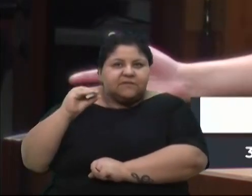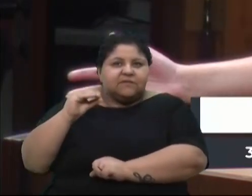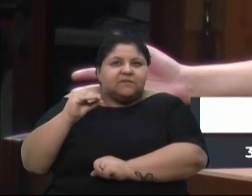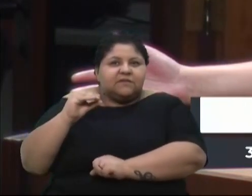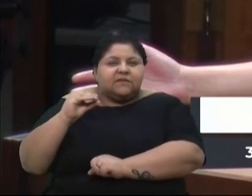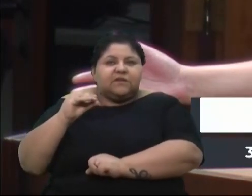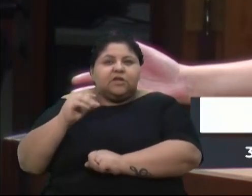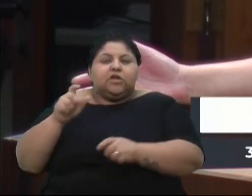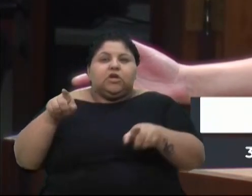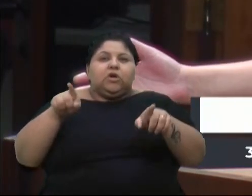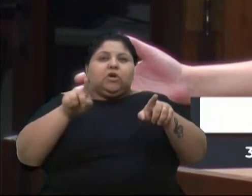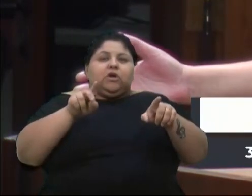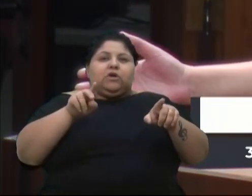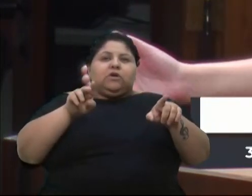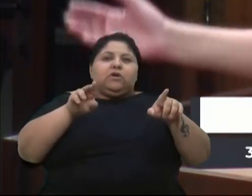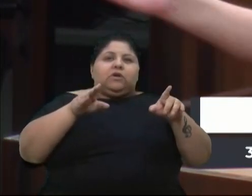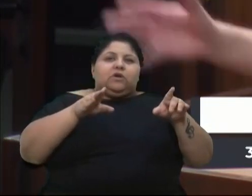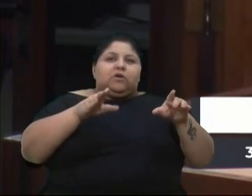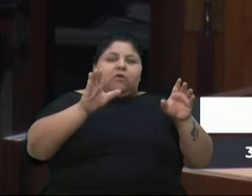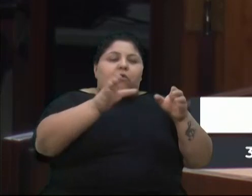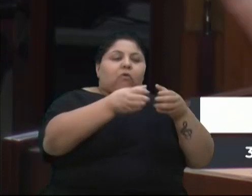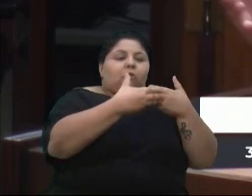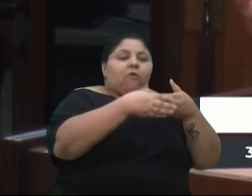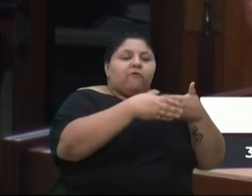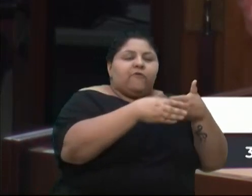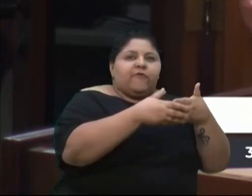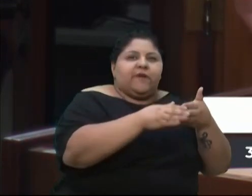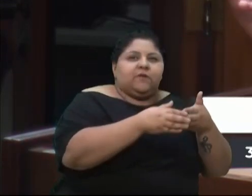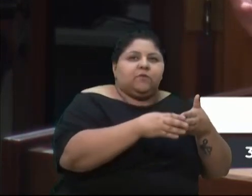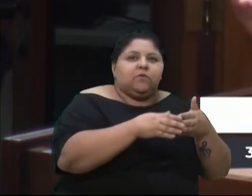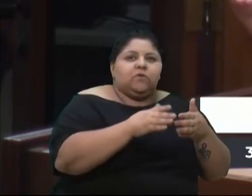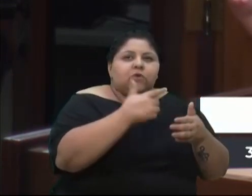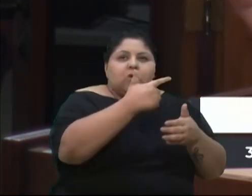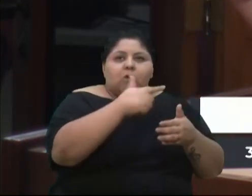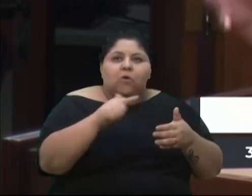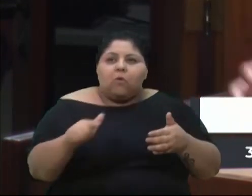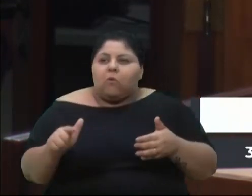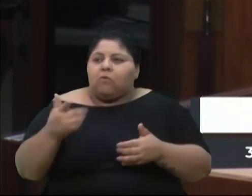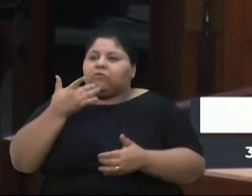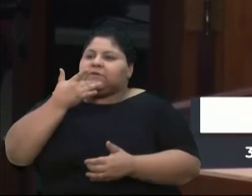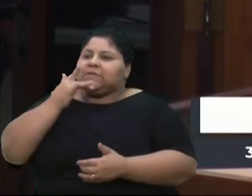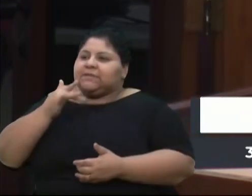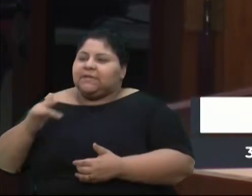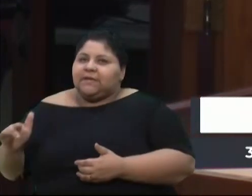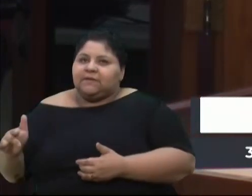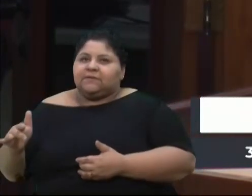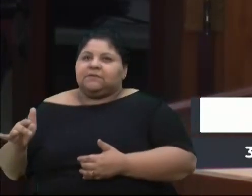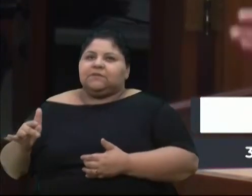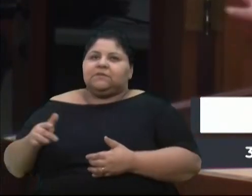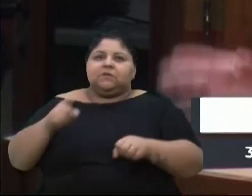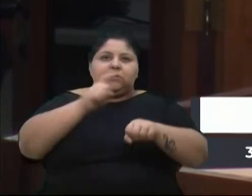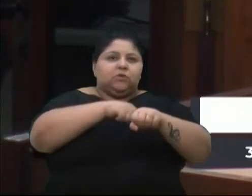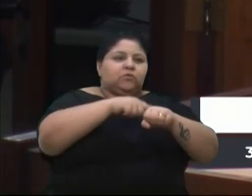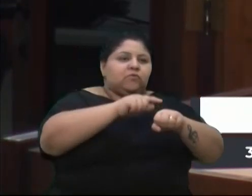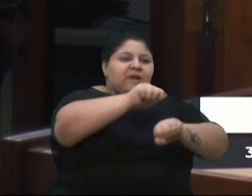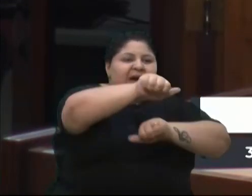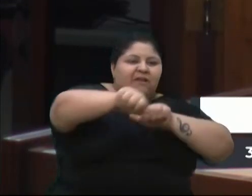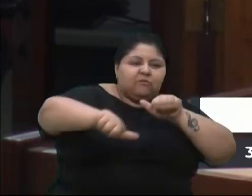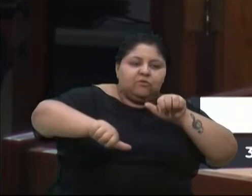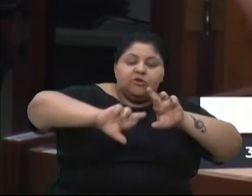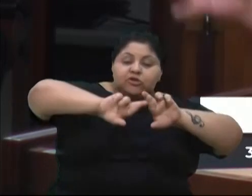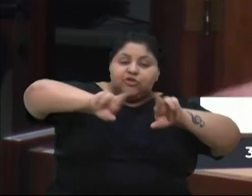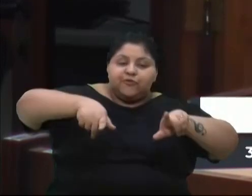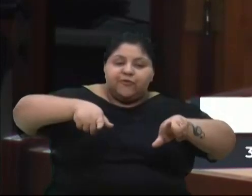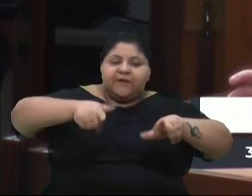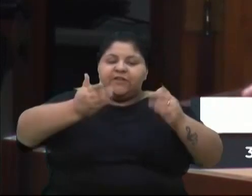contraturno escolar, tendo a oportunidade de estarem tendo contato com outras